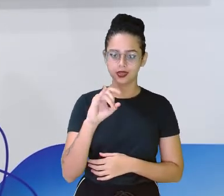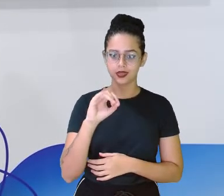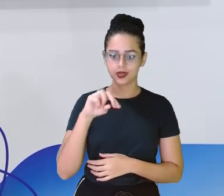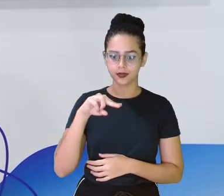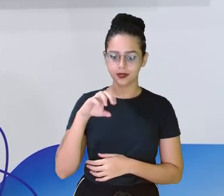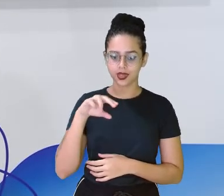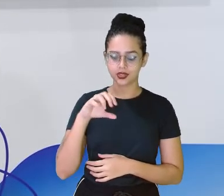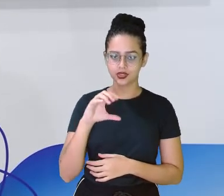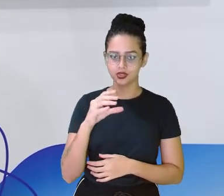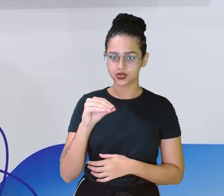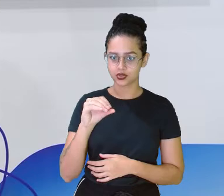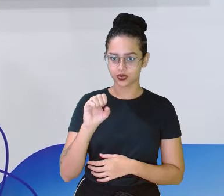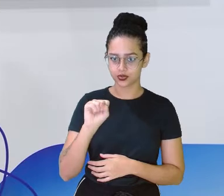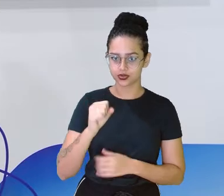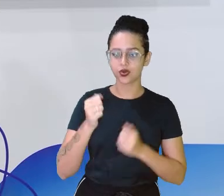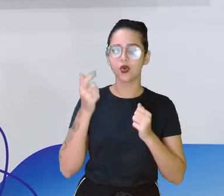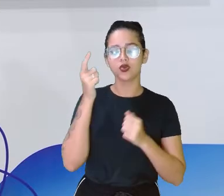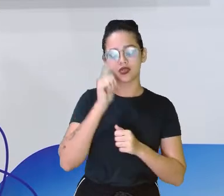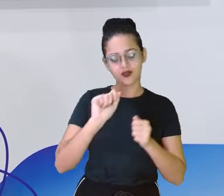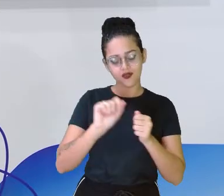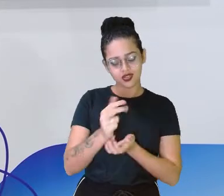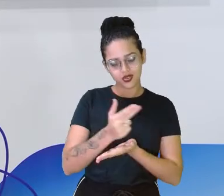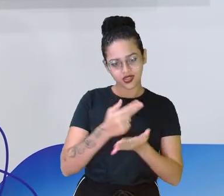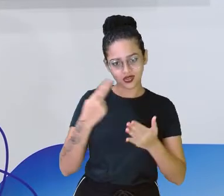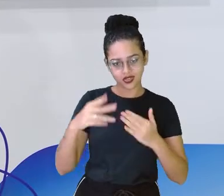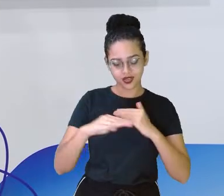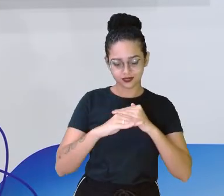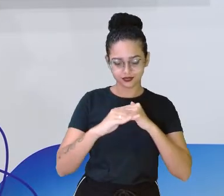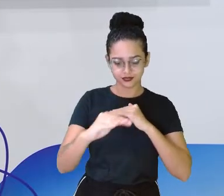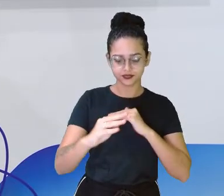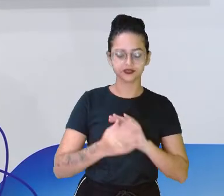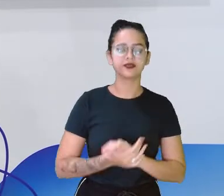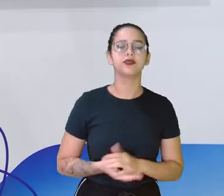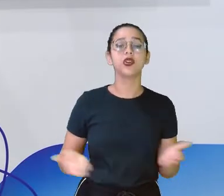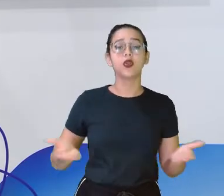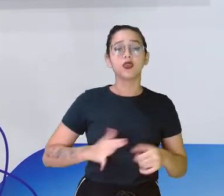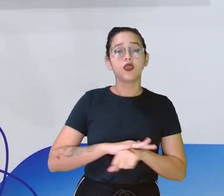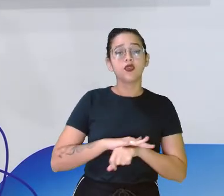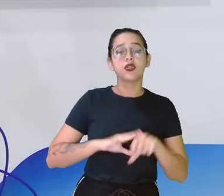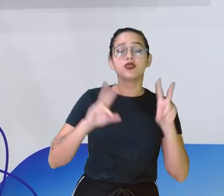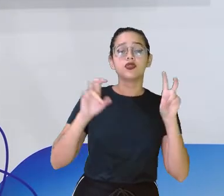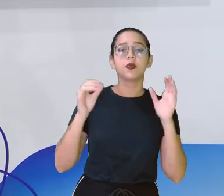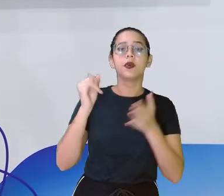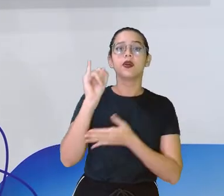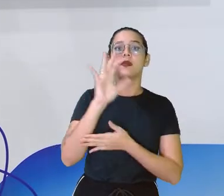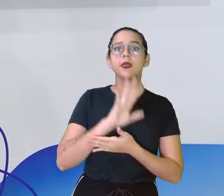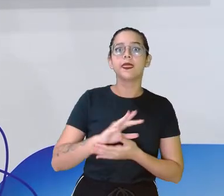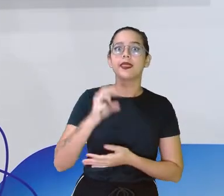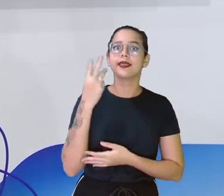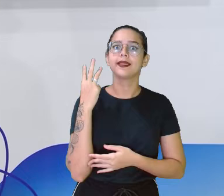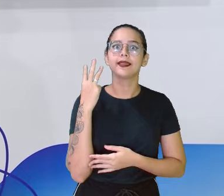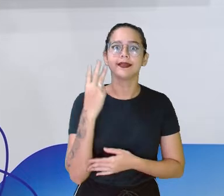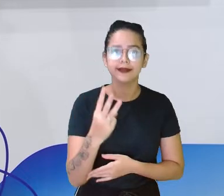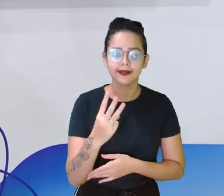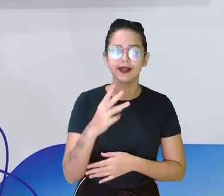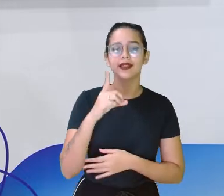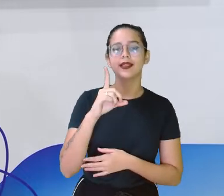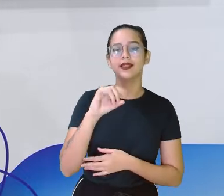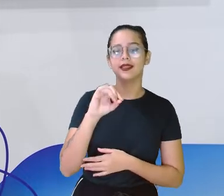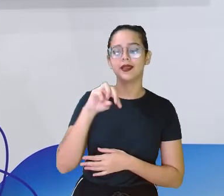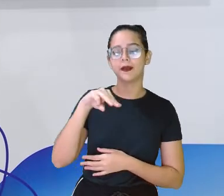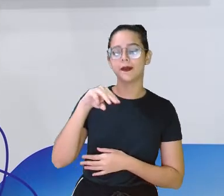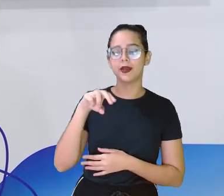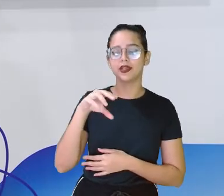dela a partir de um plano, beleza? Mas hoje a gente vai conversar sobre as figuras tridimensionais. Elas